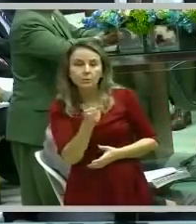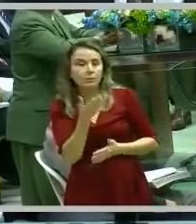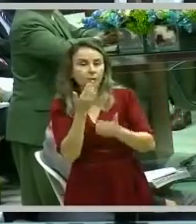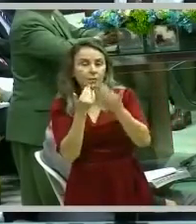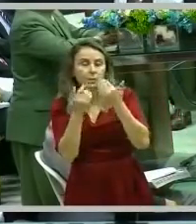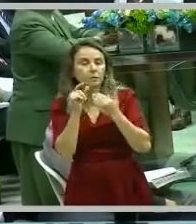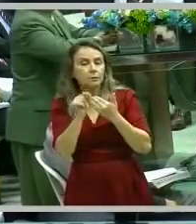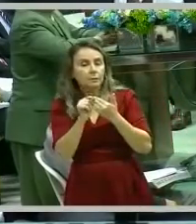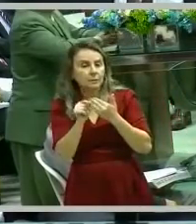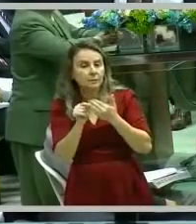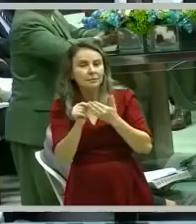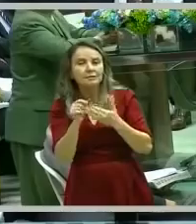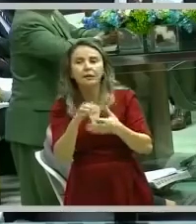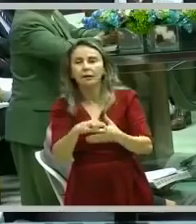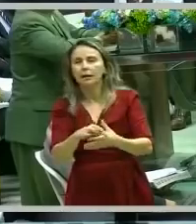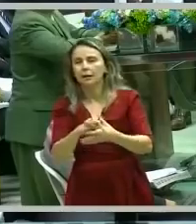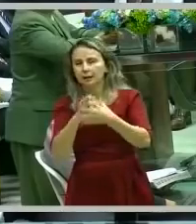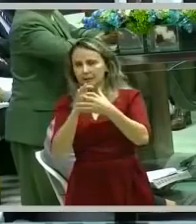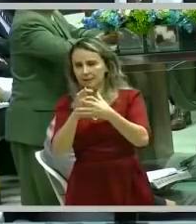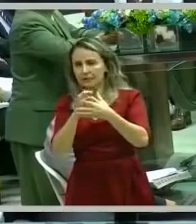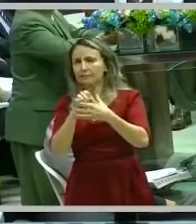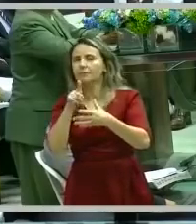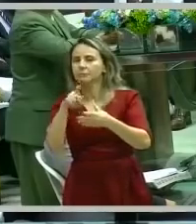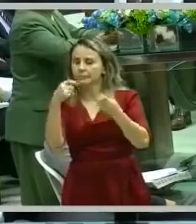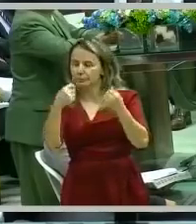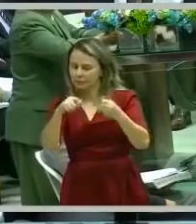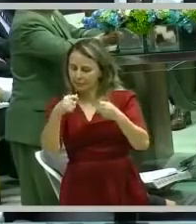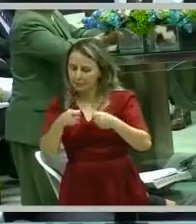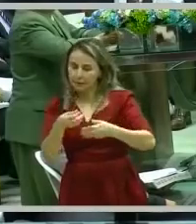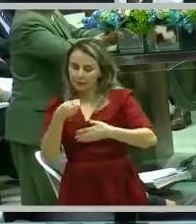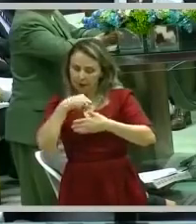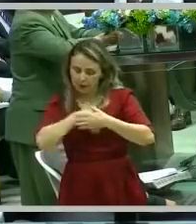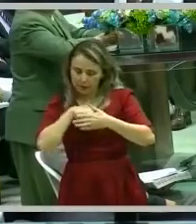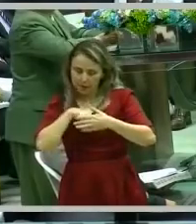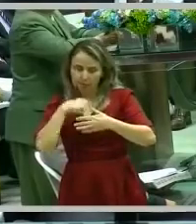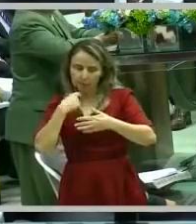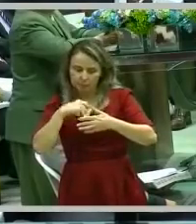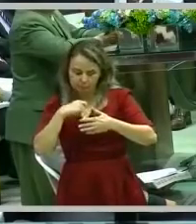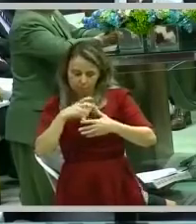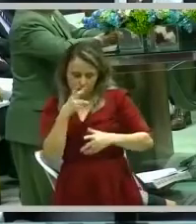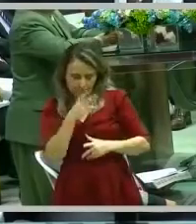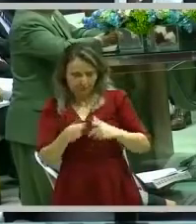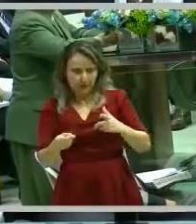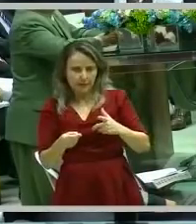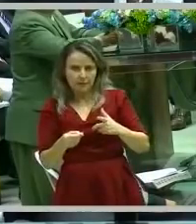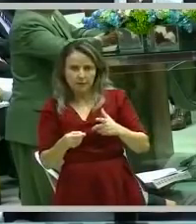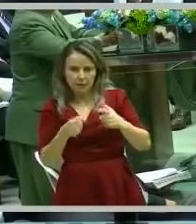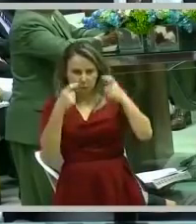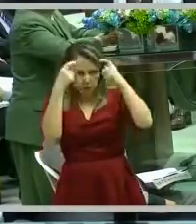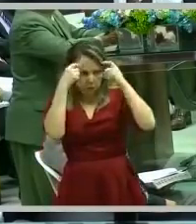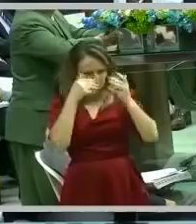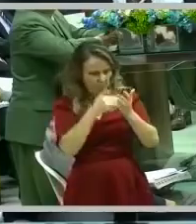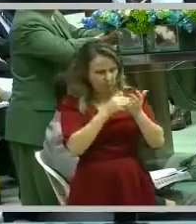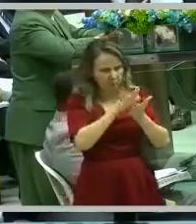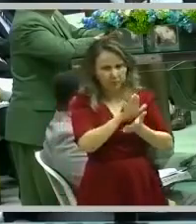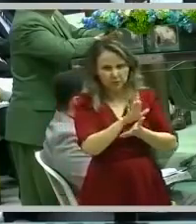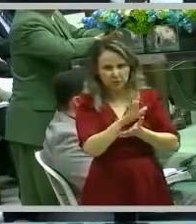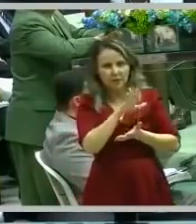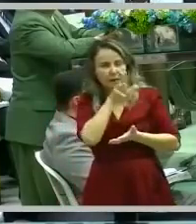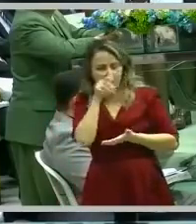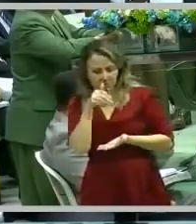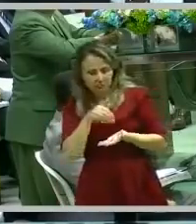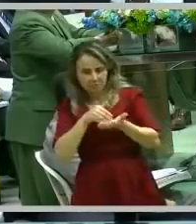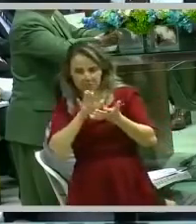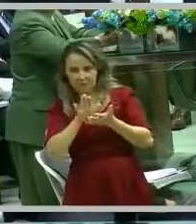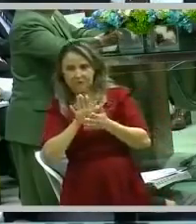De carne. Você precisa vencer um urso e um leão dentro de você. Quando você é cheio do Espírito Santo, é mais fácil